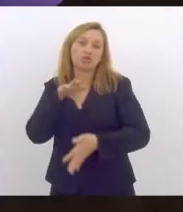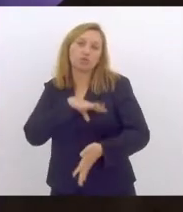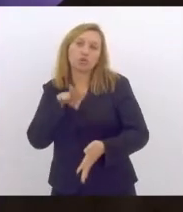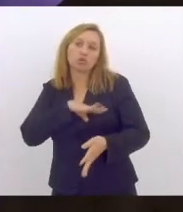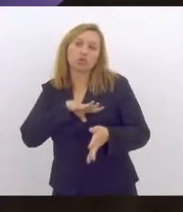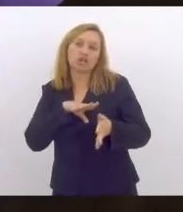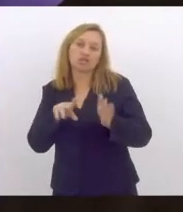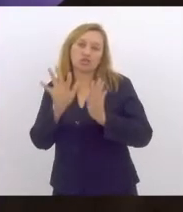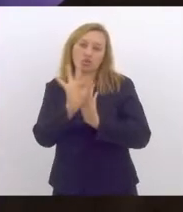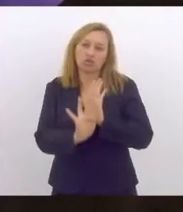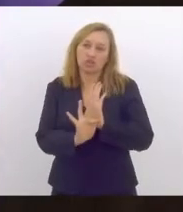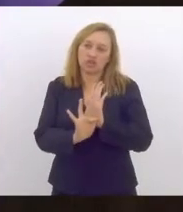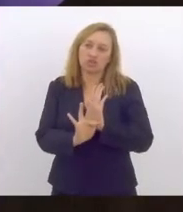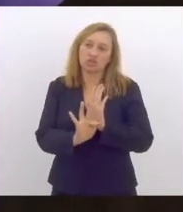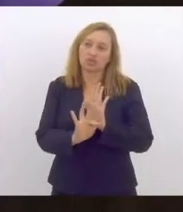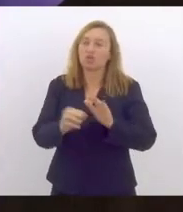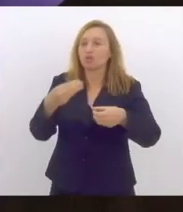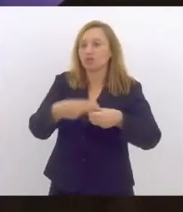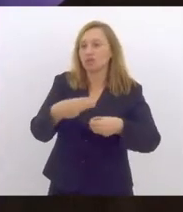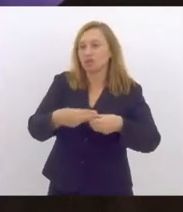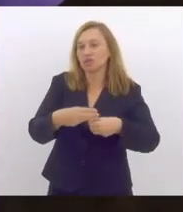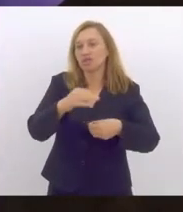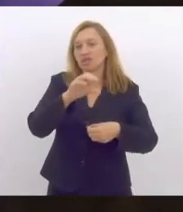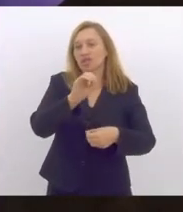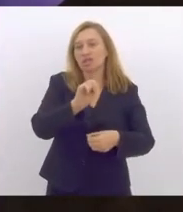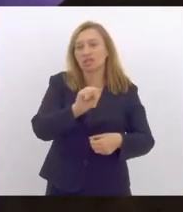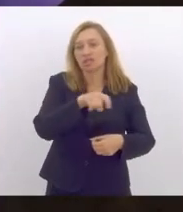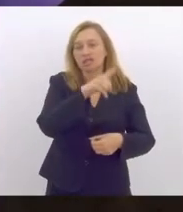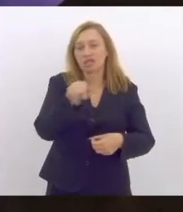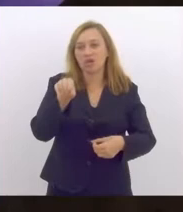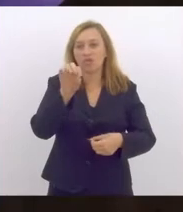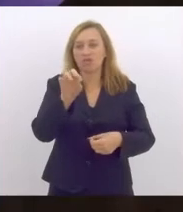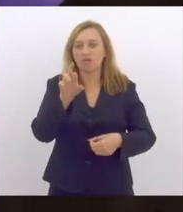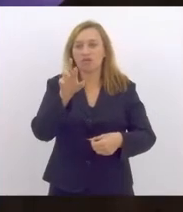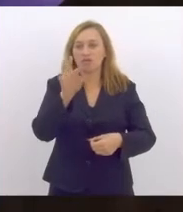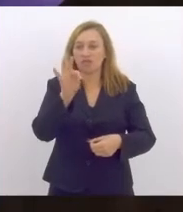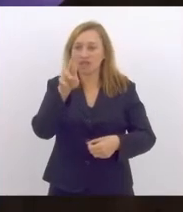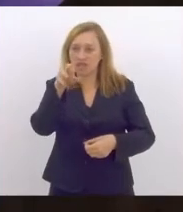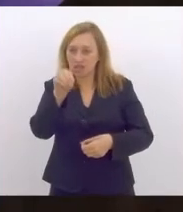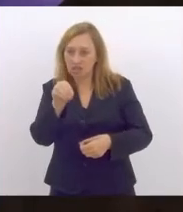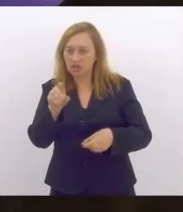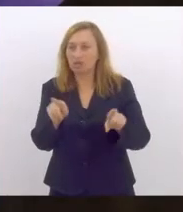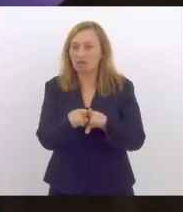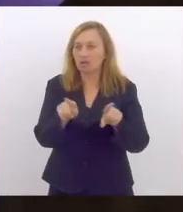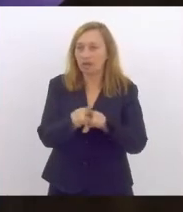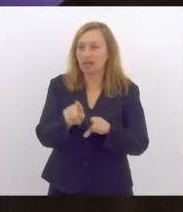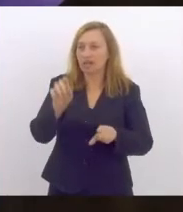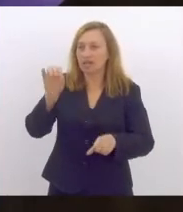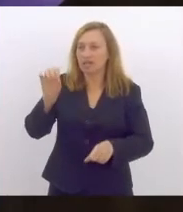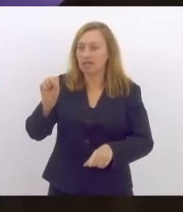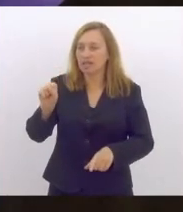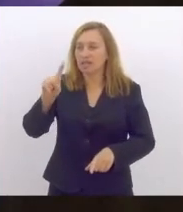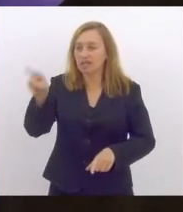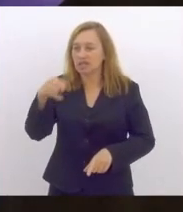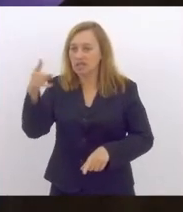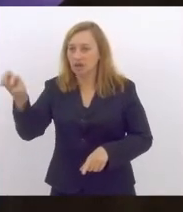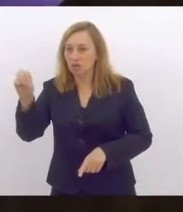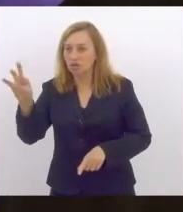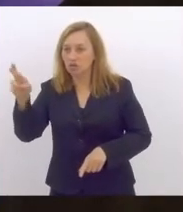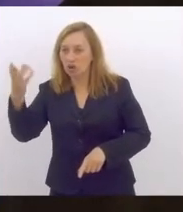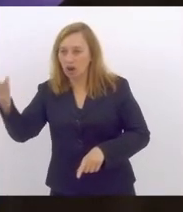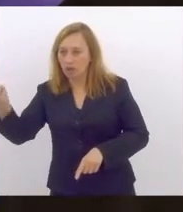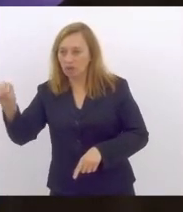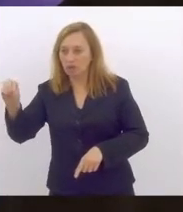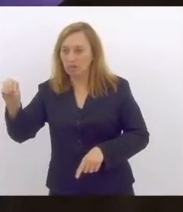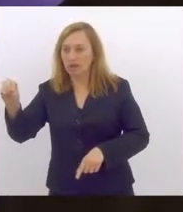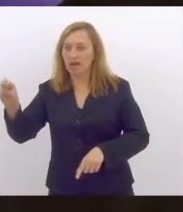que liga os municípios de São Francisco de Tabapuana e São João da Barra. Emenda modificativa